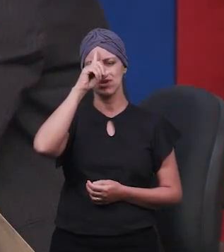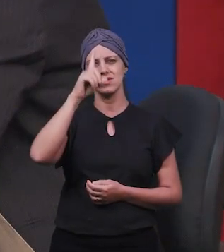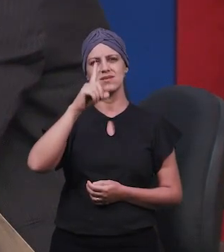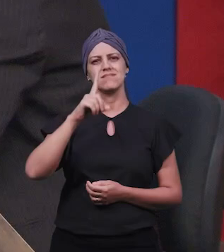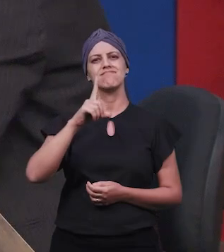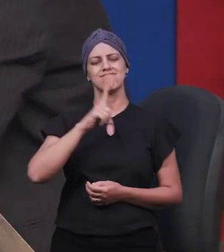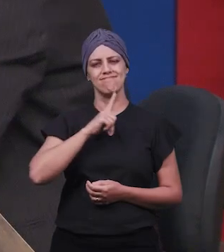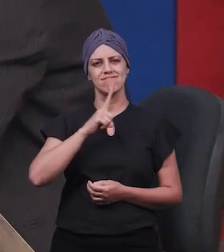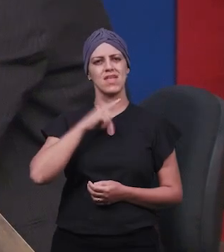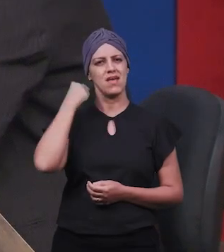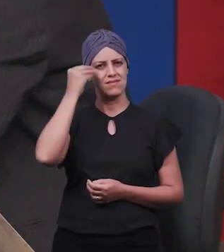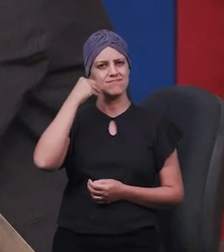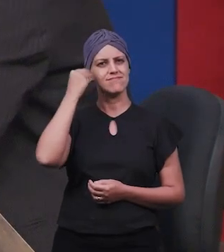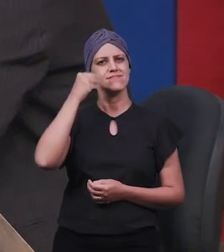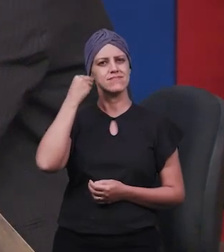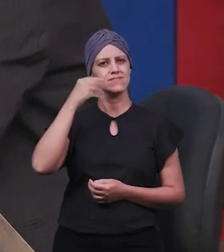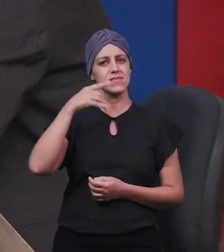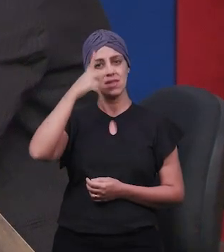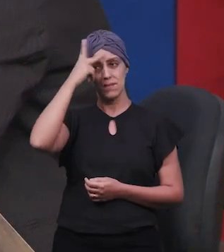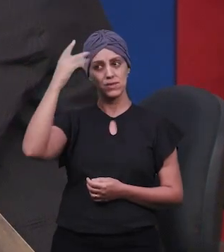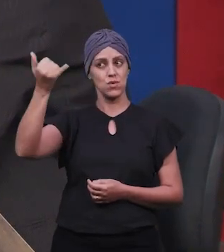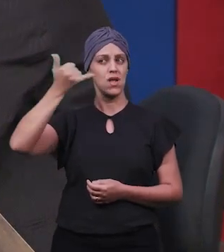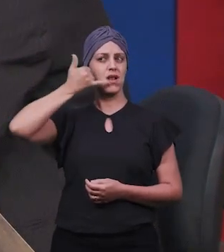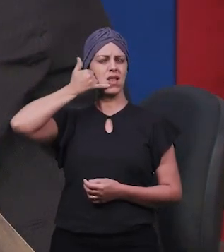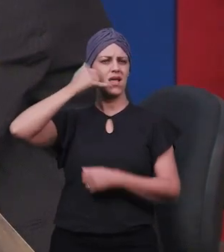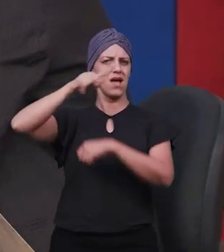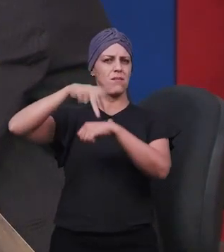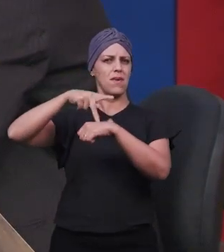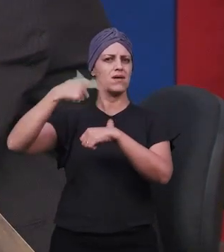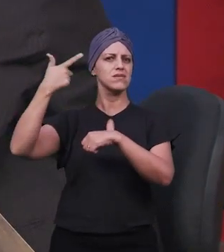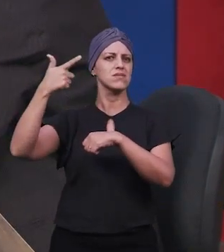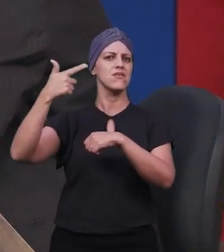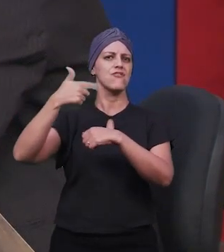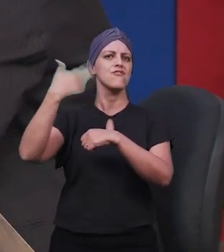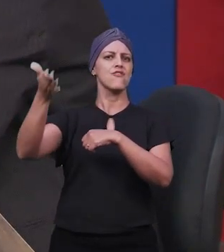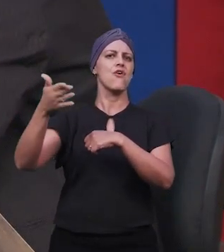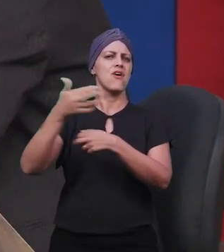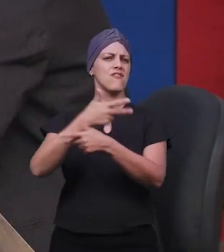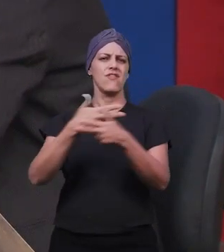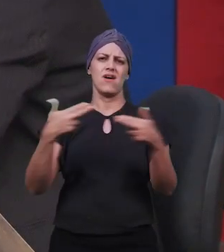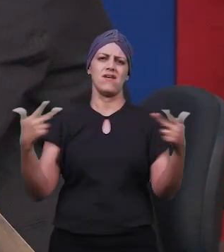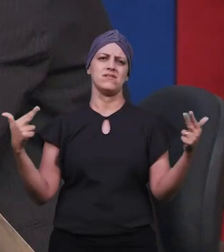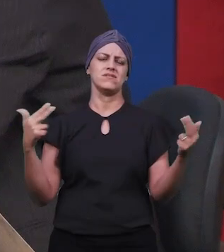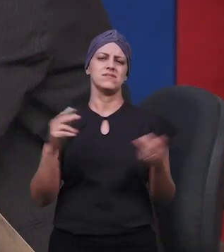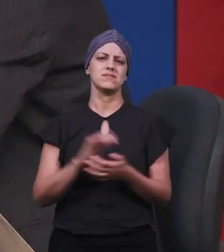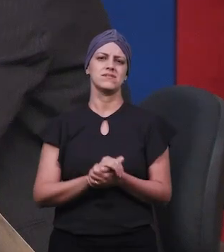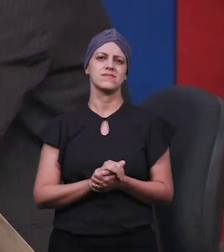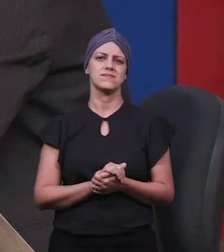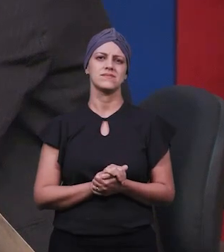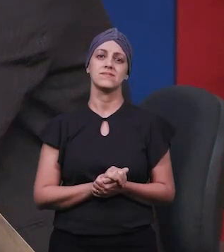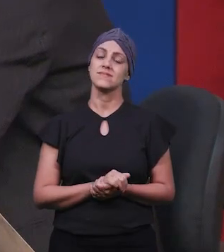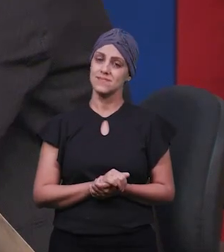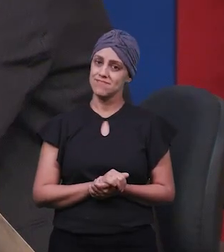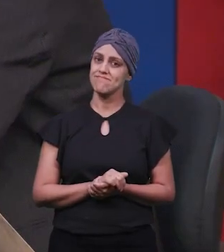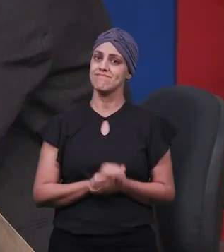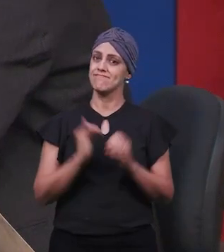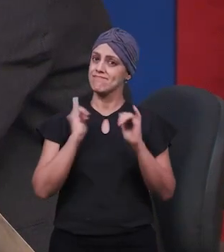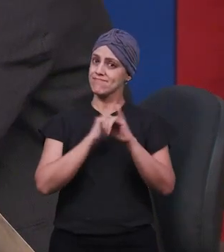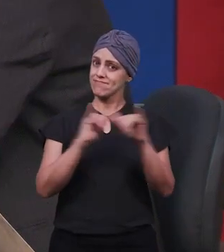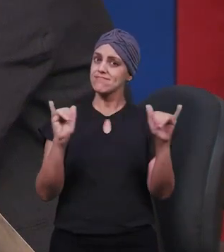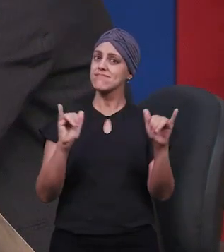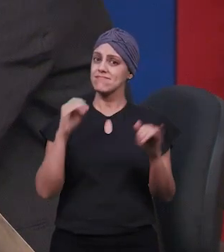todos os dias nós temos tido ligações do exterior e são de vários países, vários Amém. países. Fica essa palavra, né, e